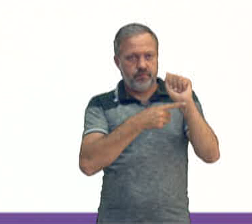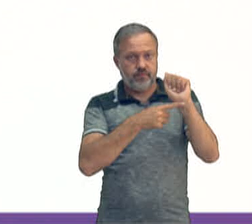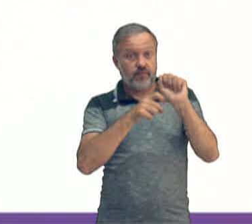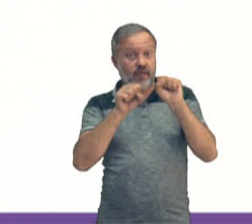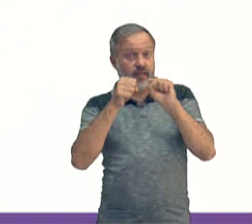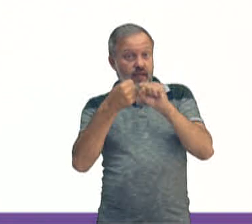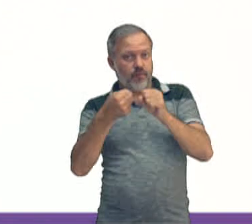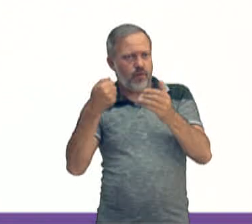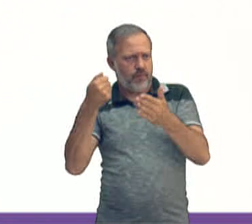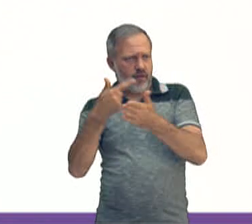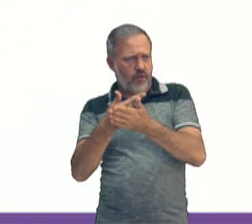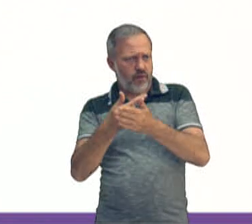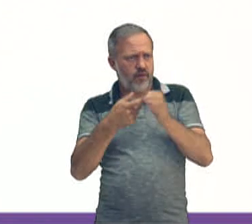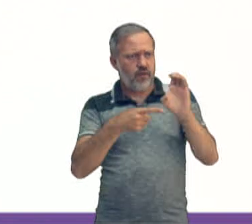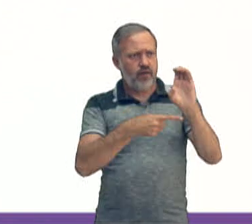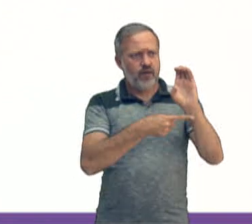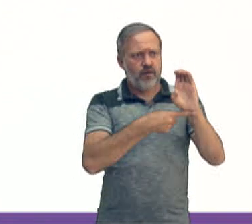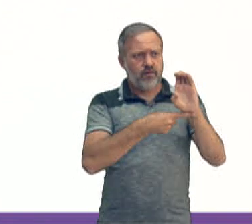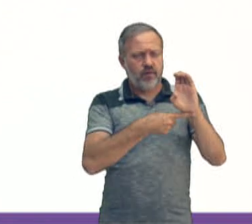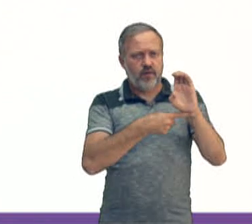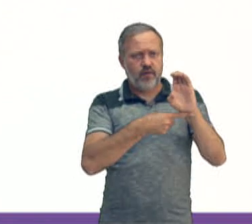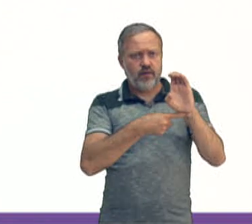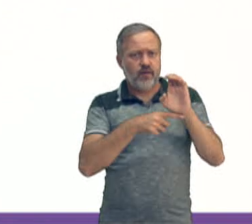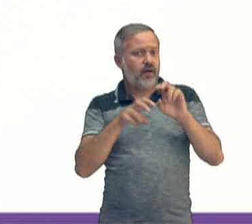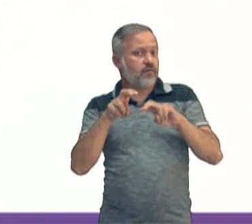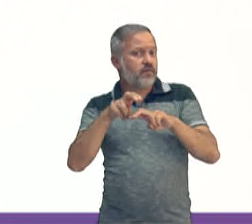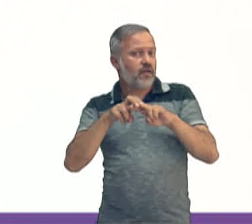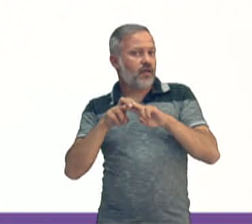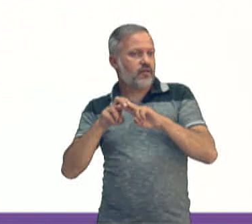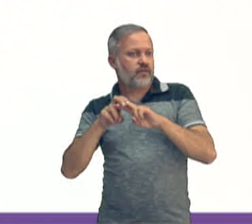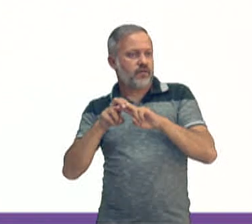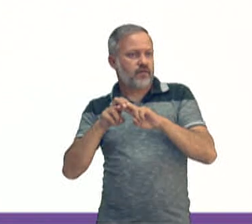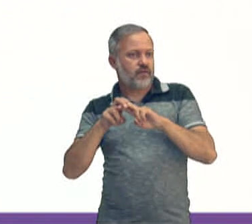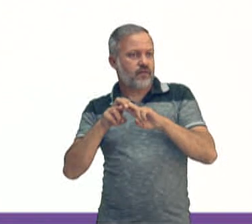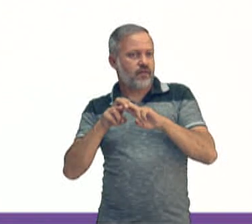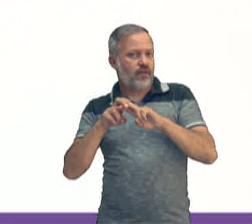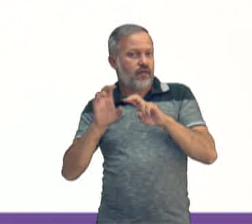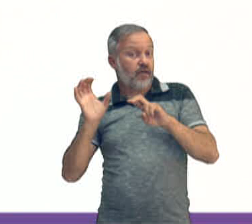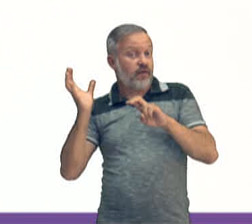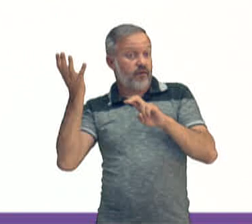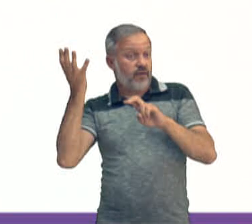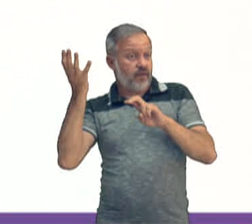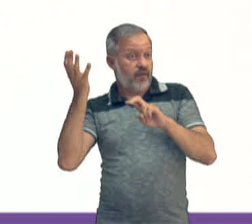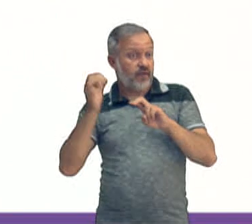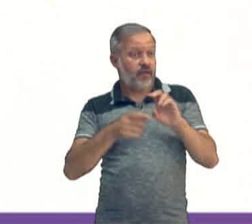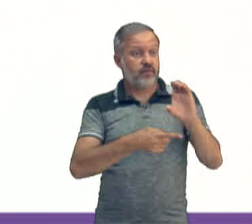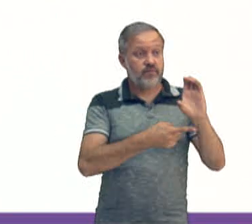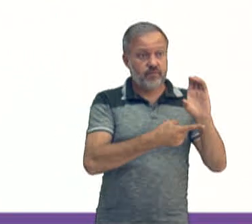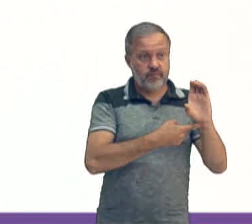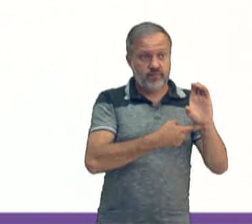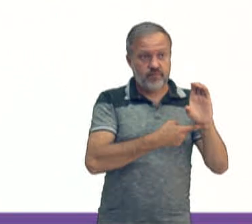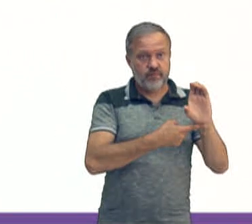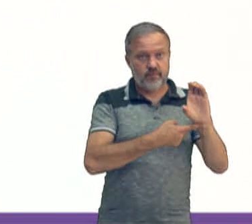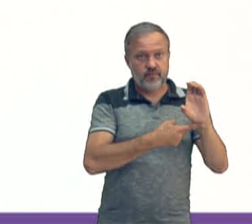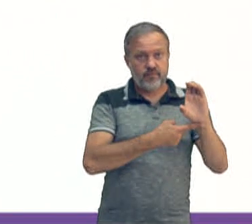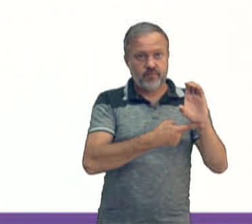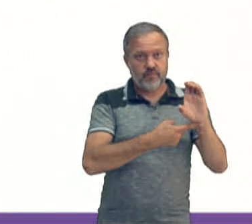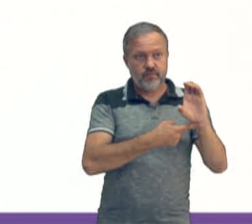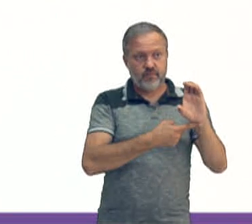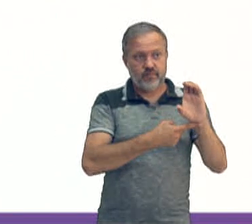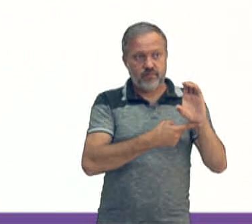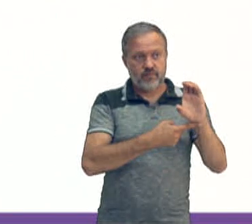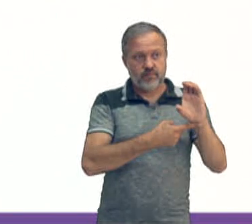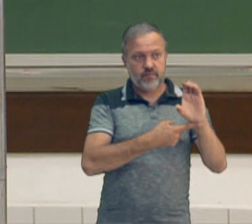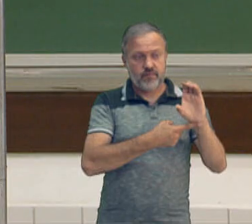pagou. Letra C, causa e efeito. Desculpem, letra B, causa e efeito. Ou letra C, tudo